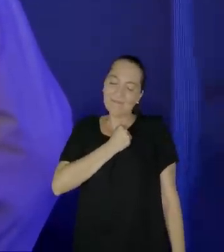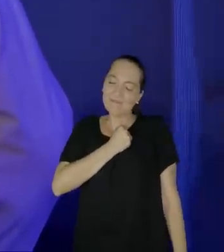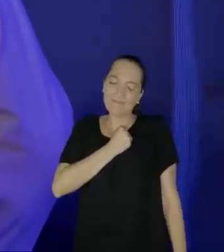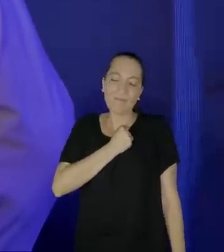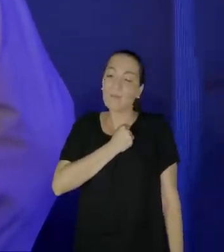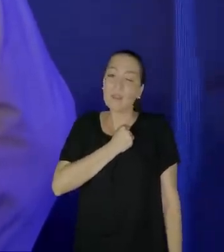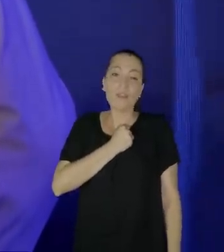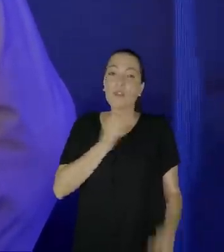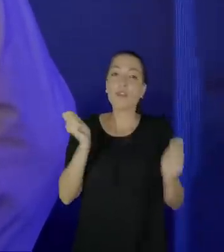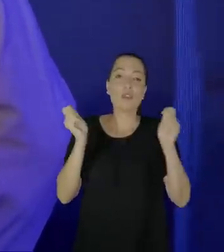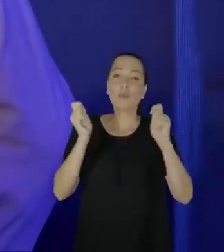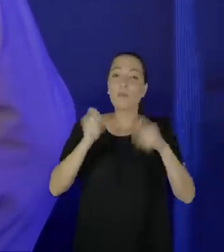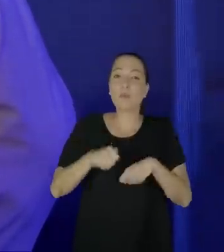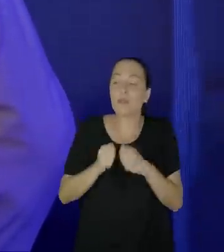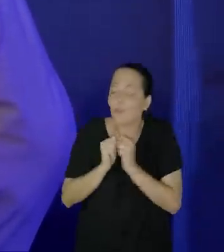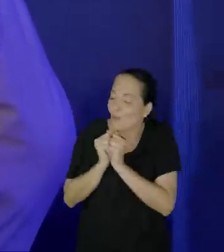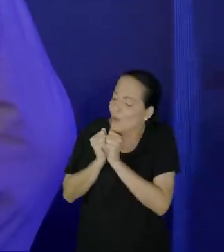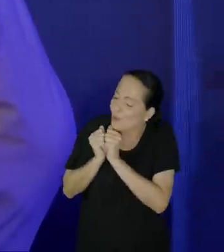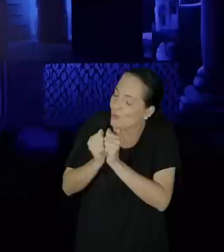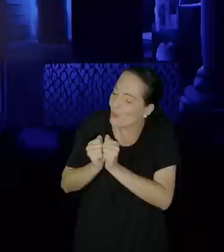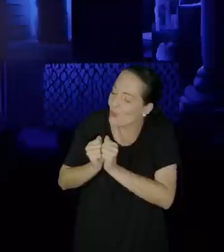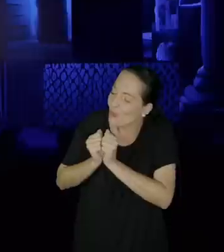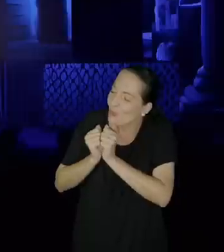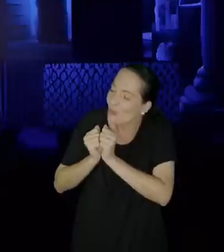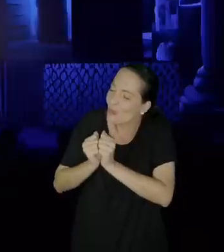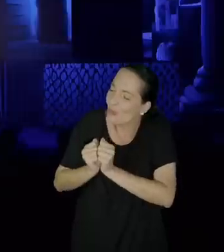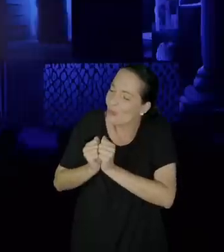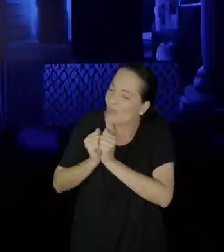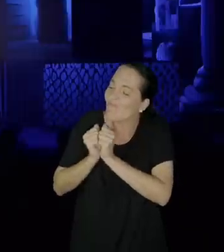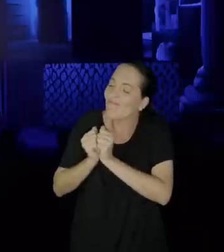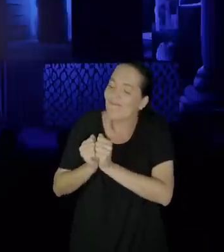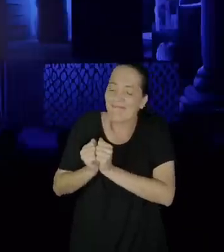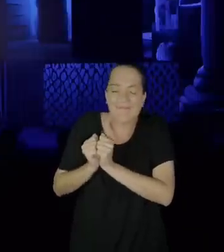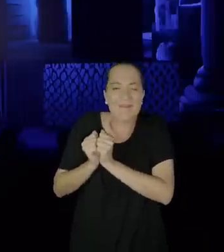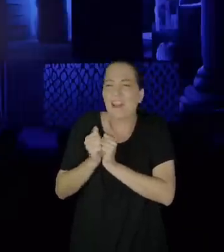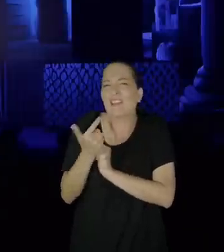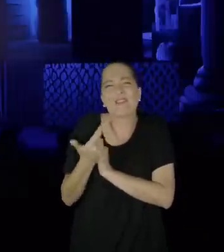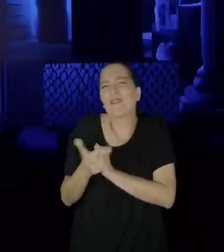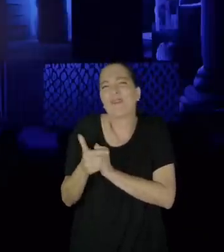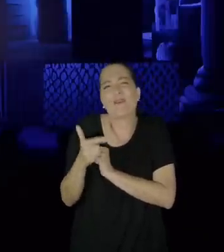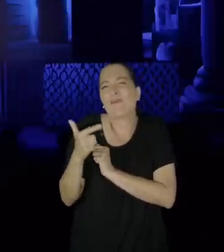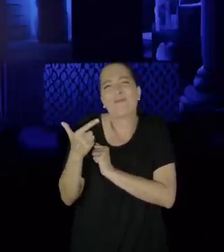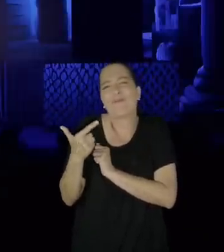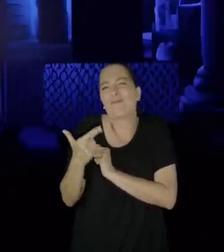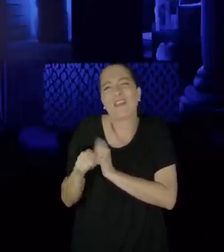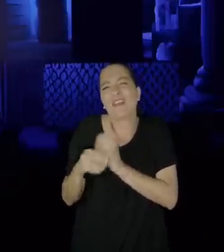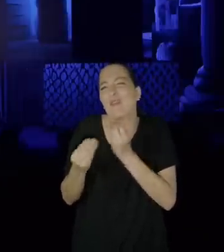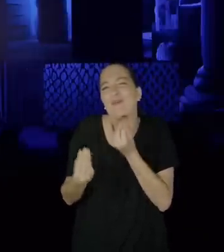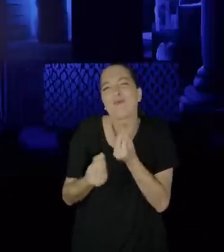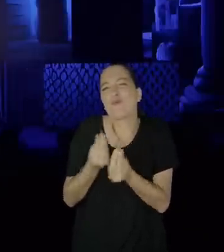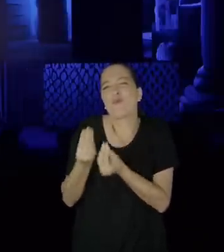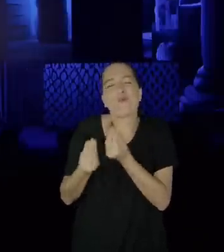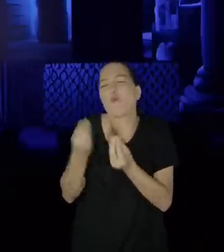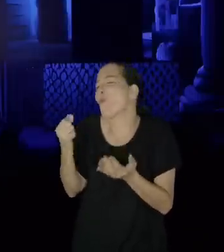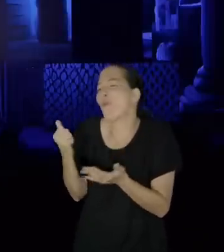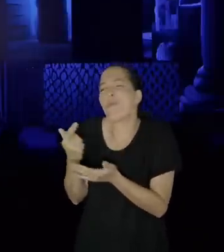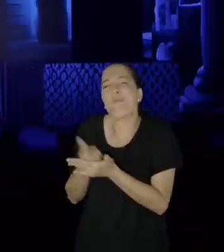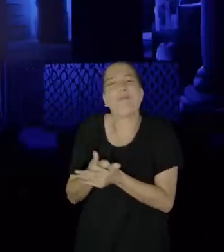de poder estar a teu lado, e isso não tem preço.